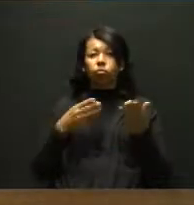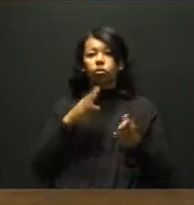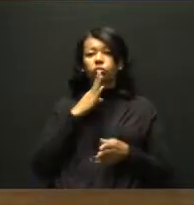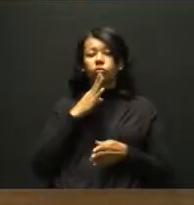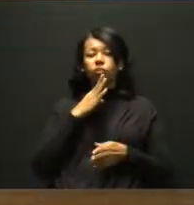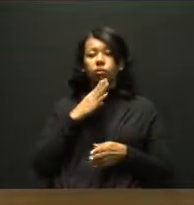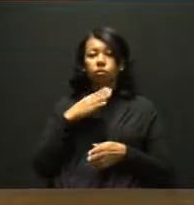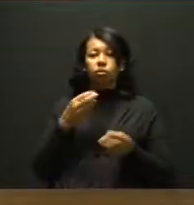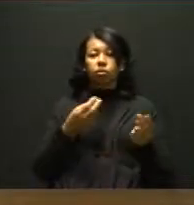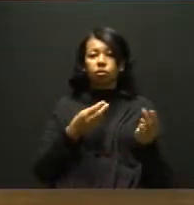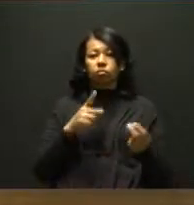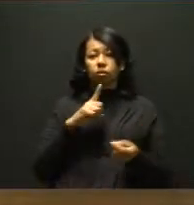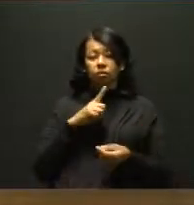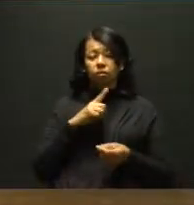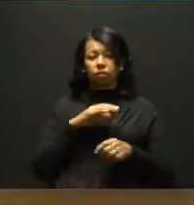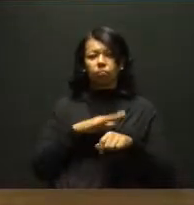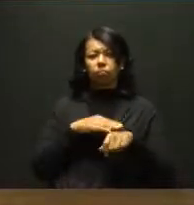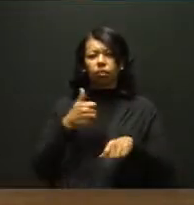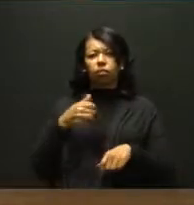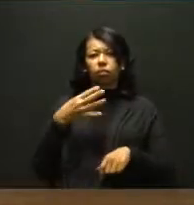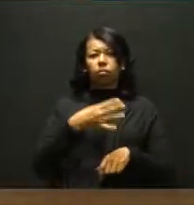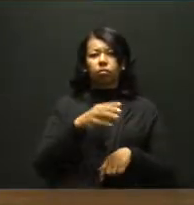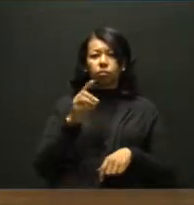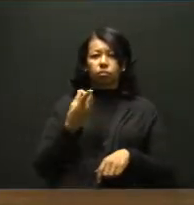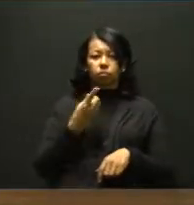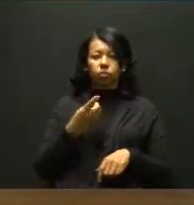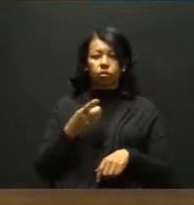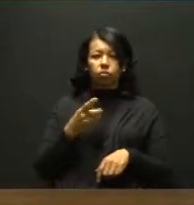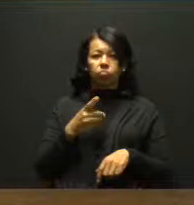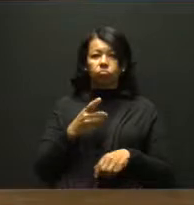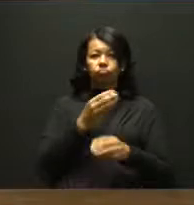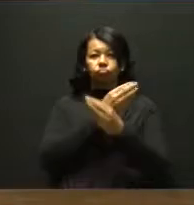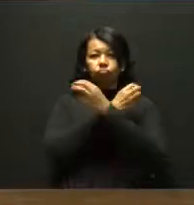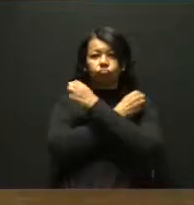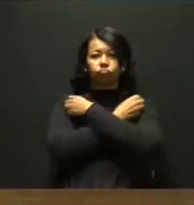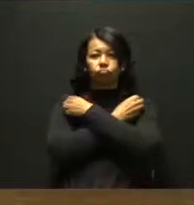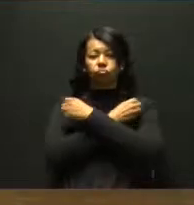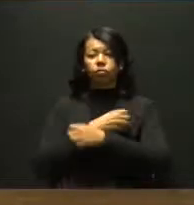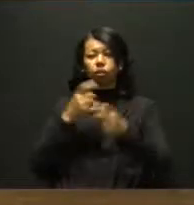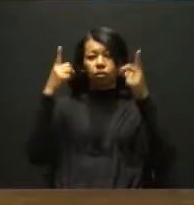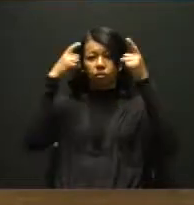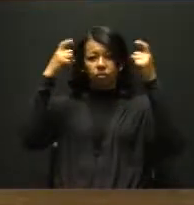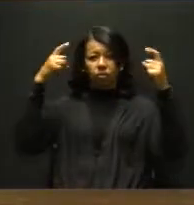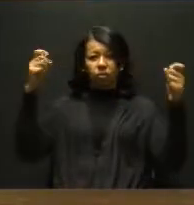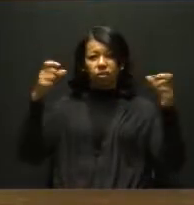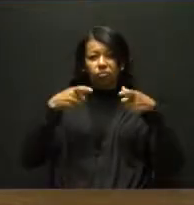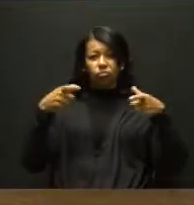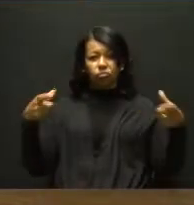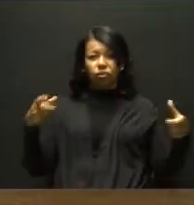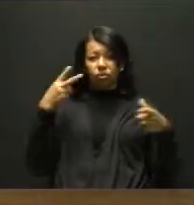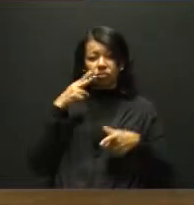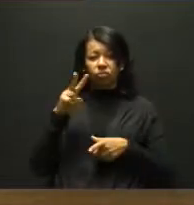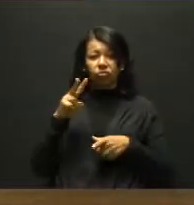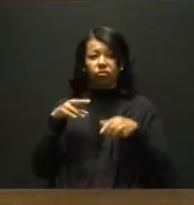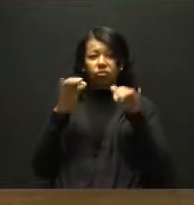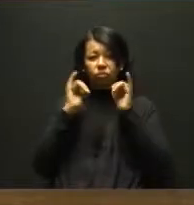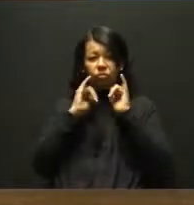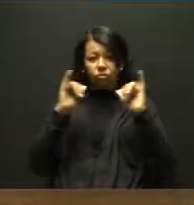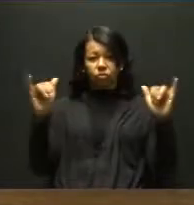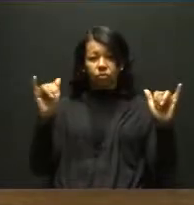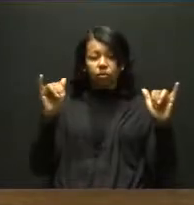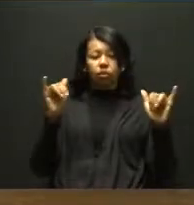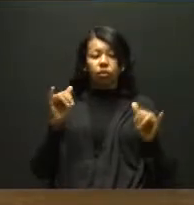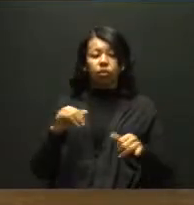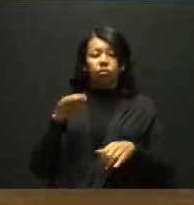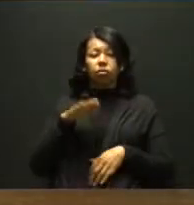de 14 mil desempregados uma cidade onde a violência é crescente onde nós vemos nos noticiários da cidade